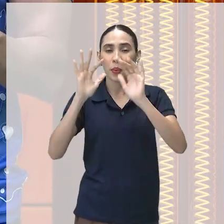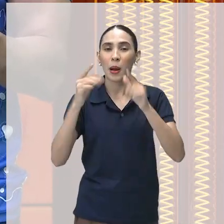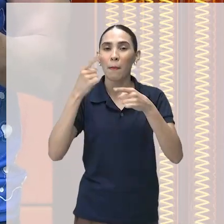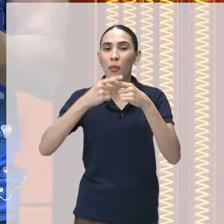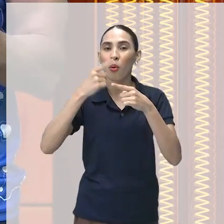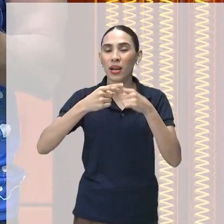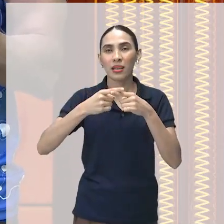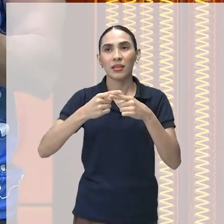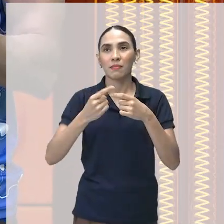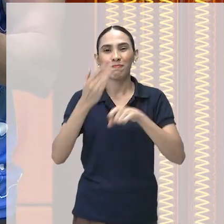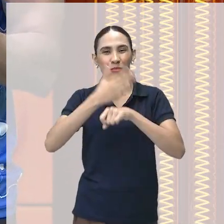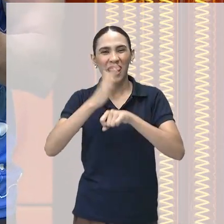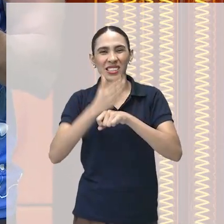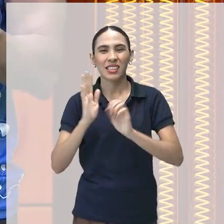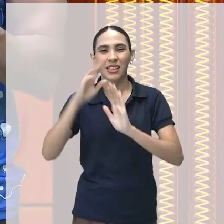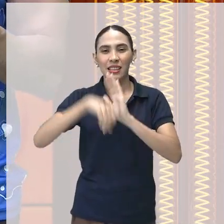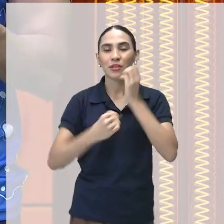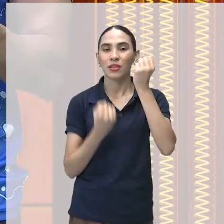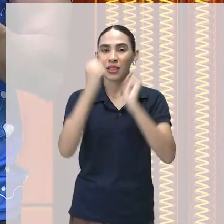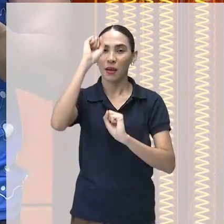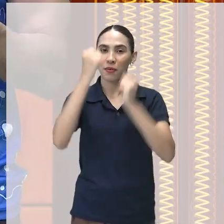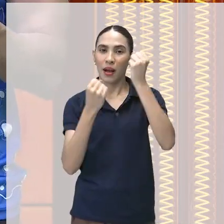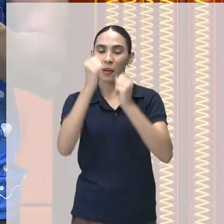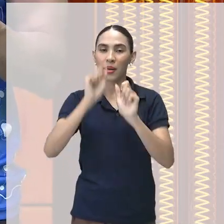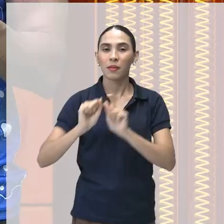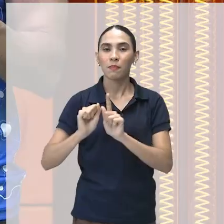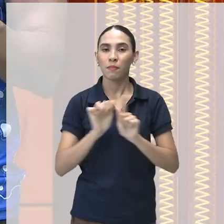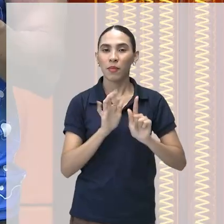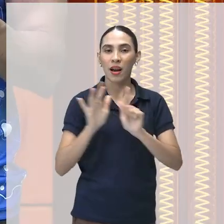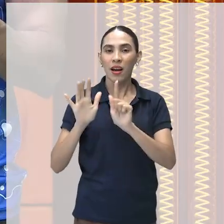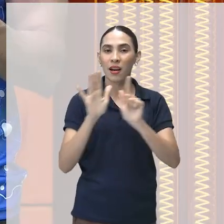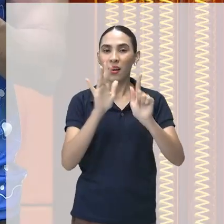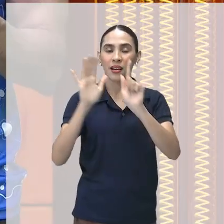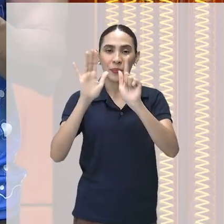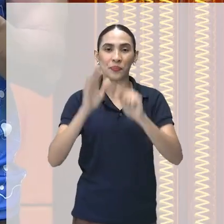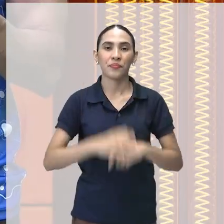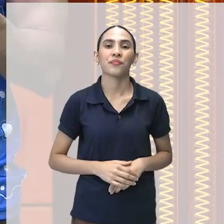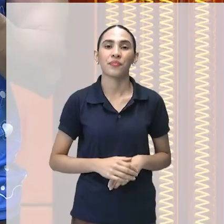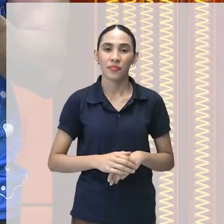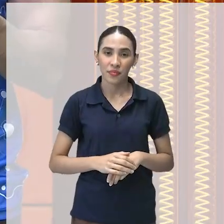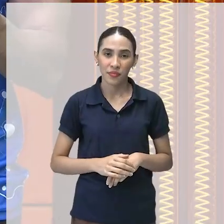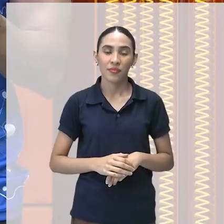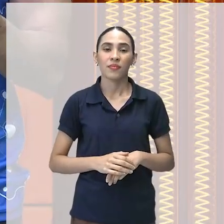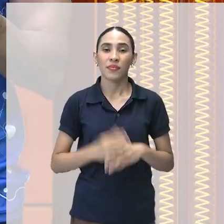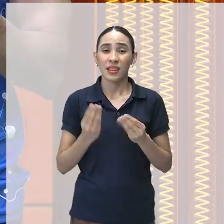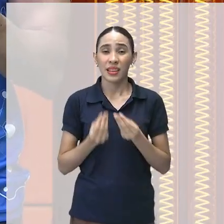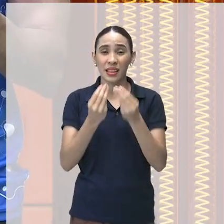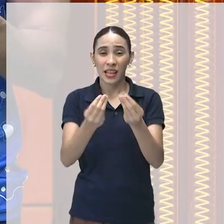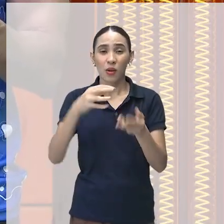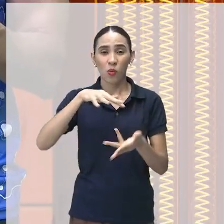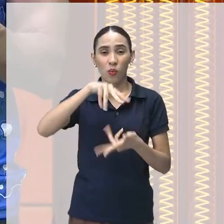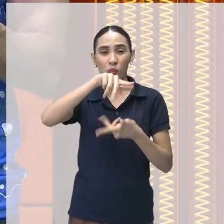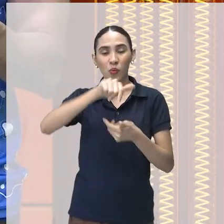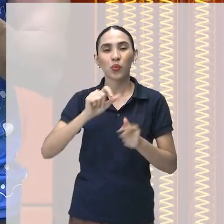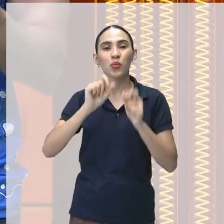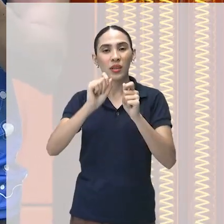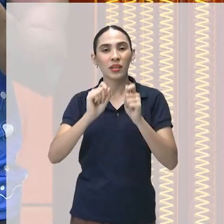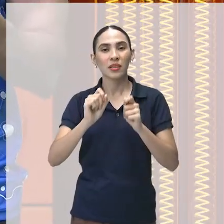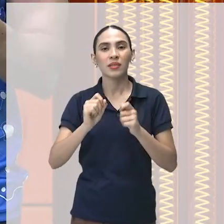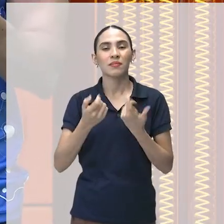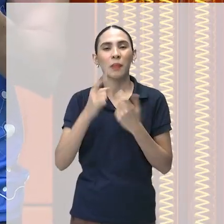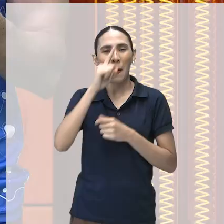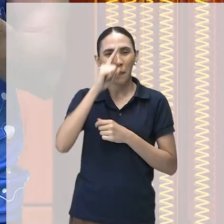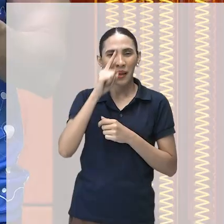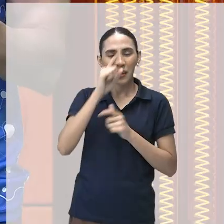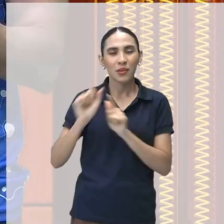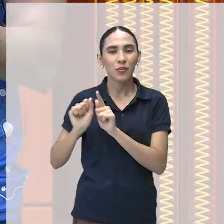atividade fabril, por exemplo, que consome combustíveis fósseis e libera para a atmosfera